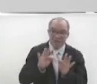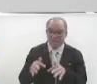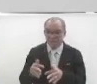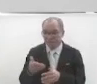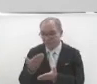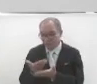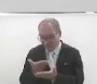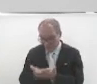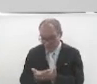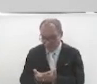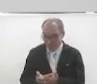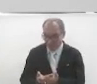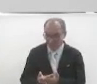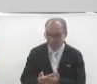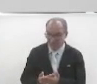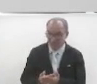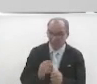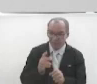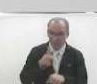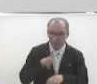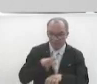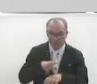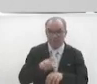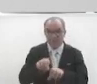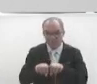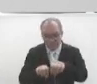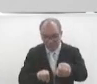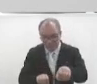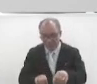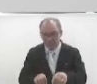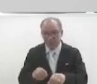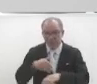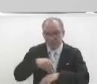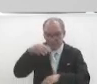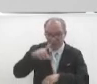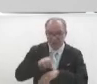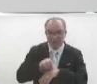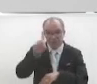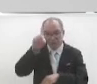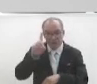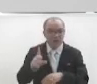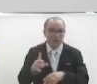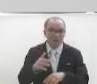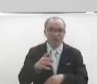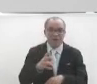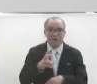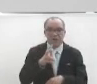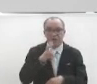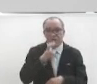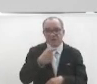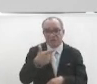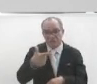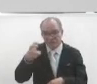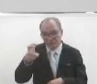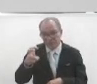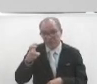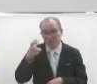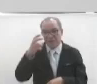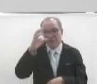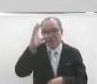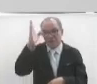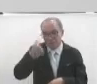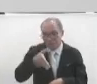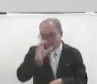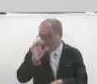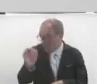respeito dos vencimentos de graduação qualificação mestrado e doutorado de cinco dez 23:23 por